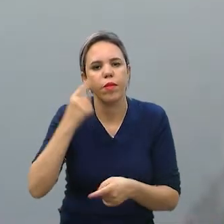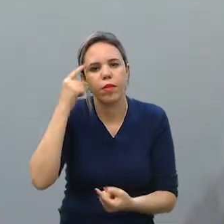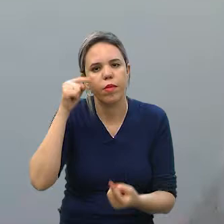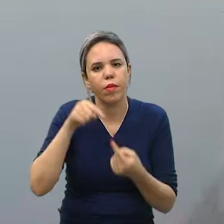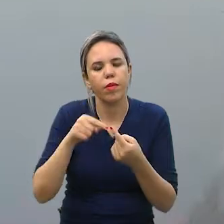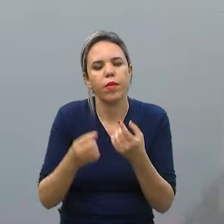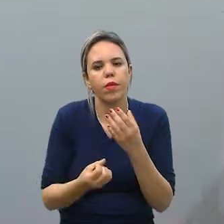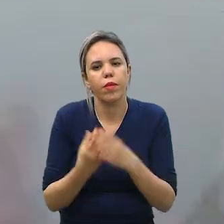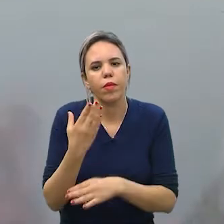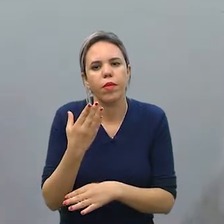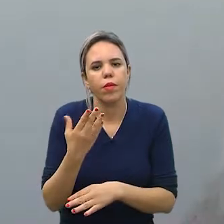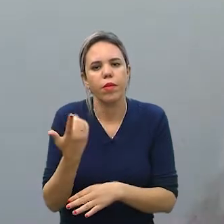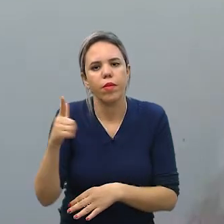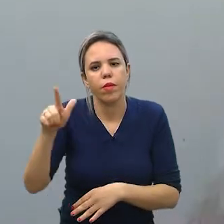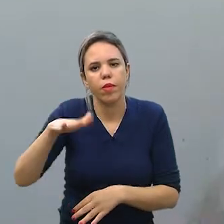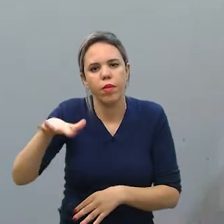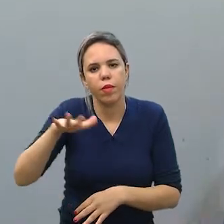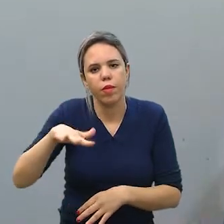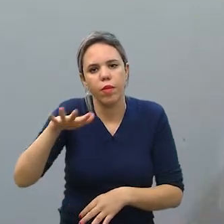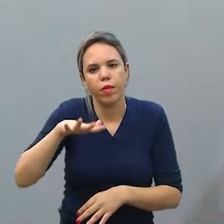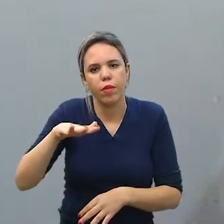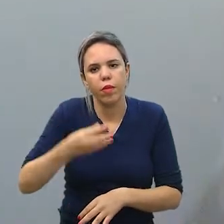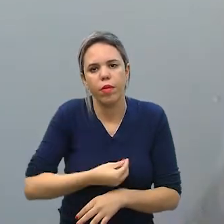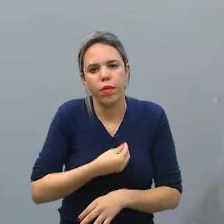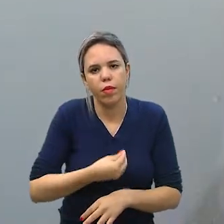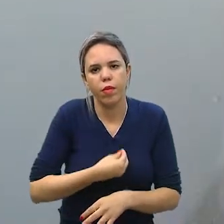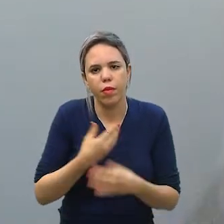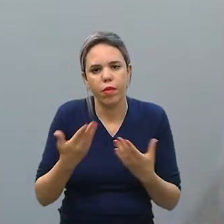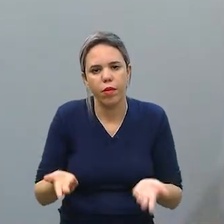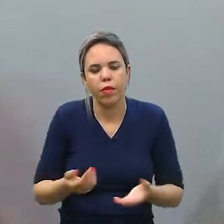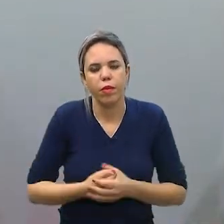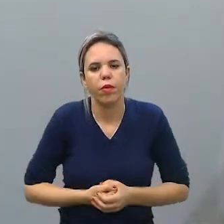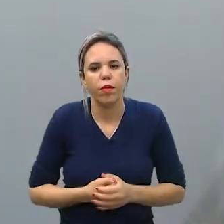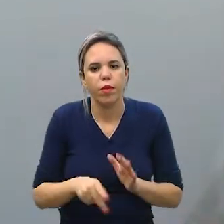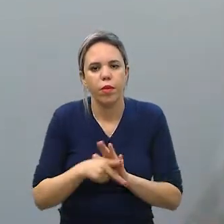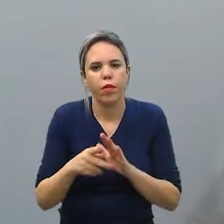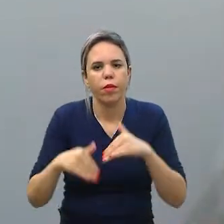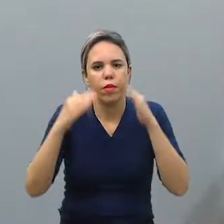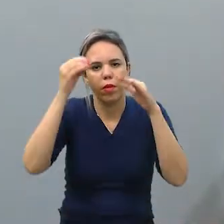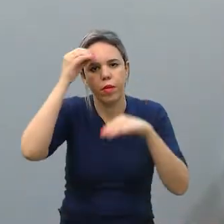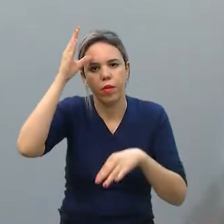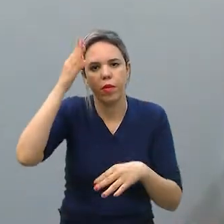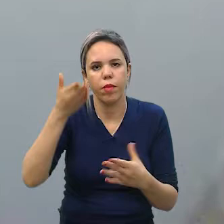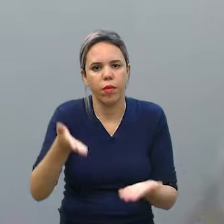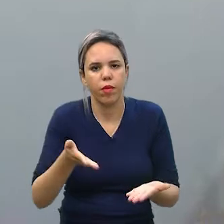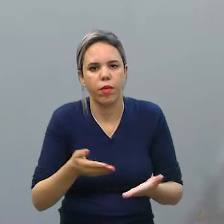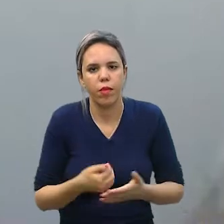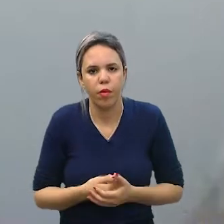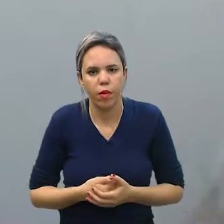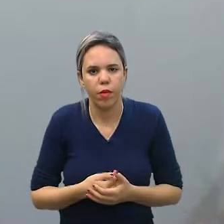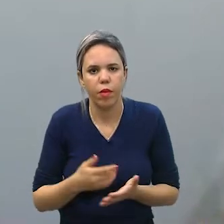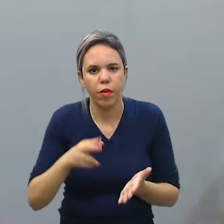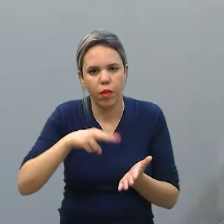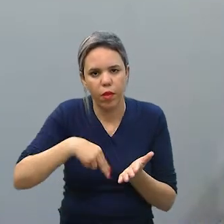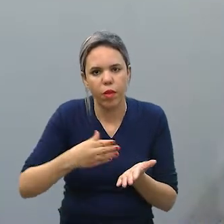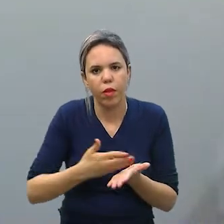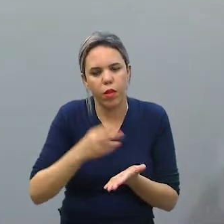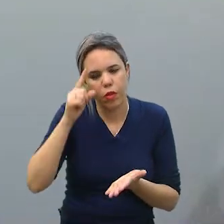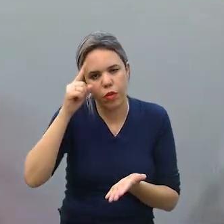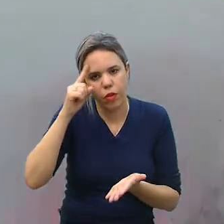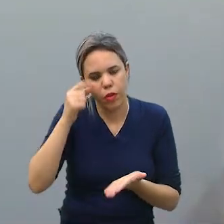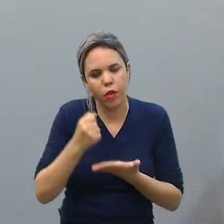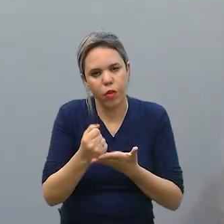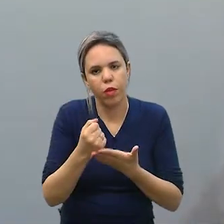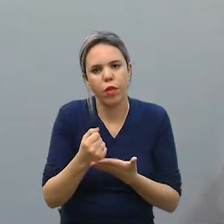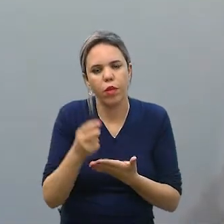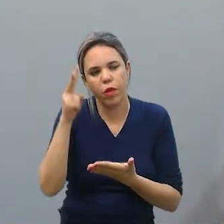para outras partes da sua vida, né, inclusive do seu próprio crescimento. Então, esse diário de leitura é importante para te